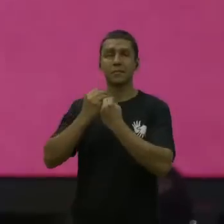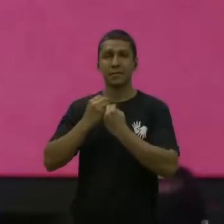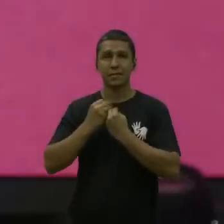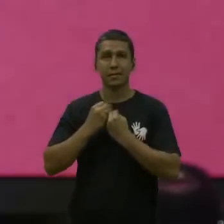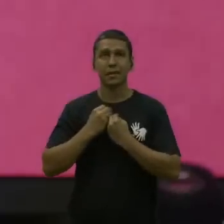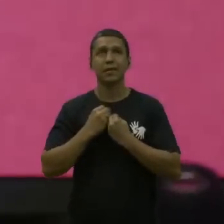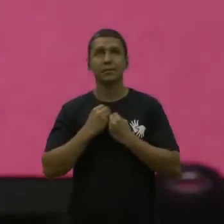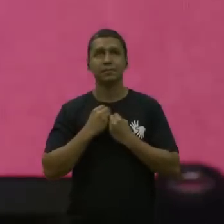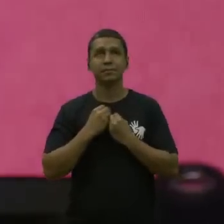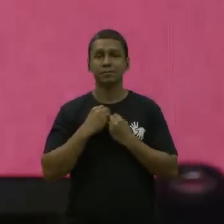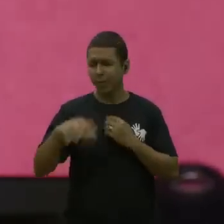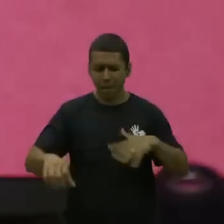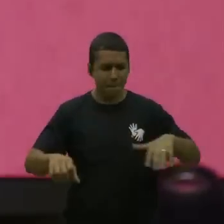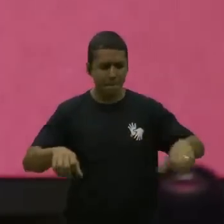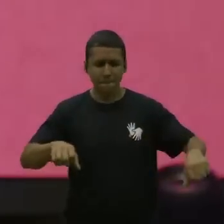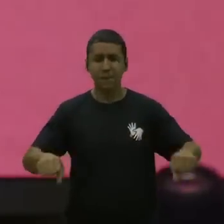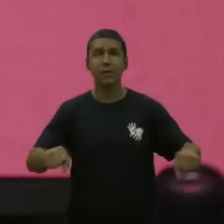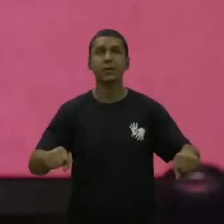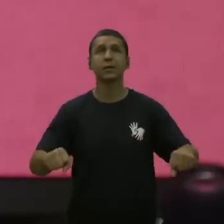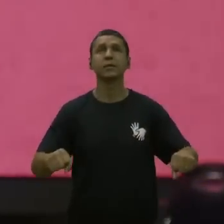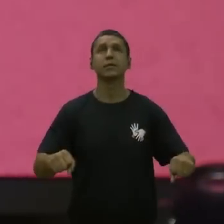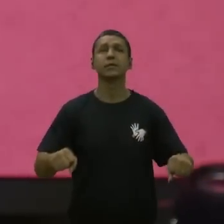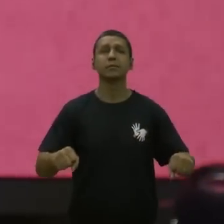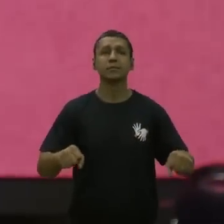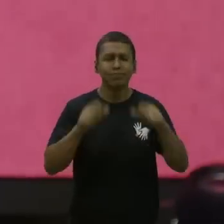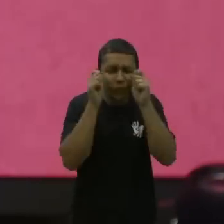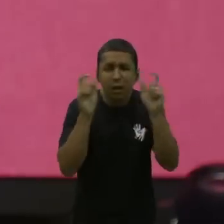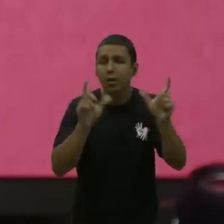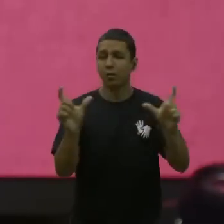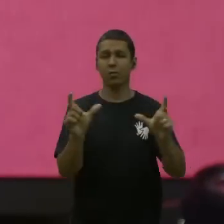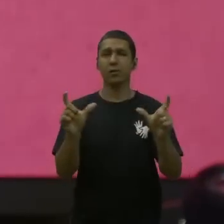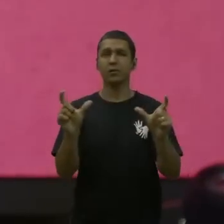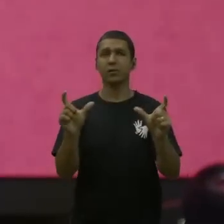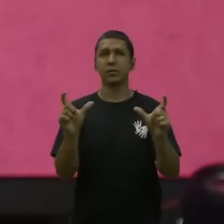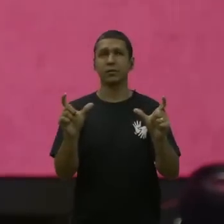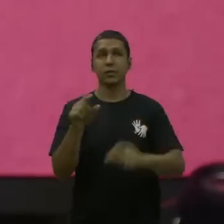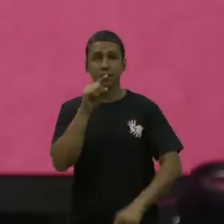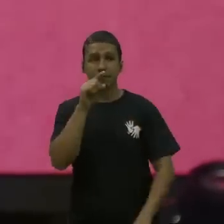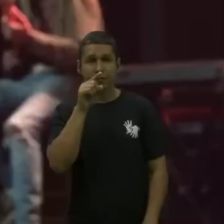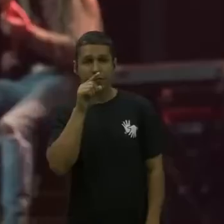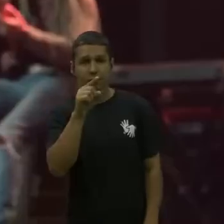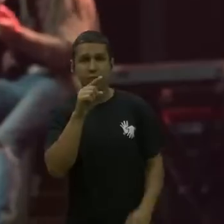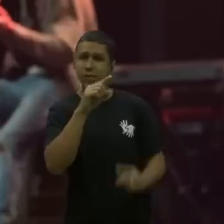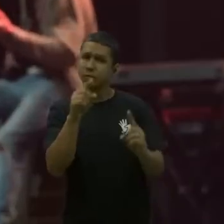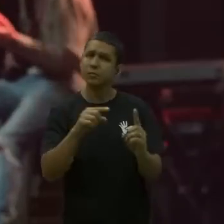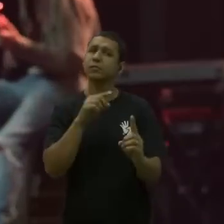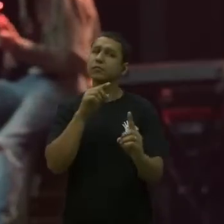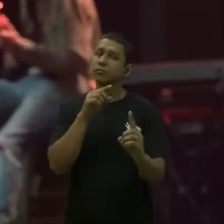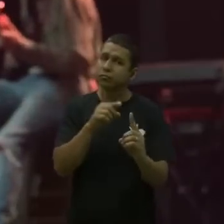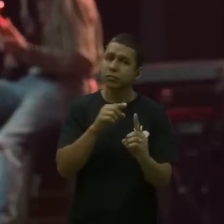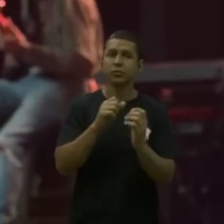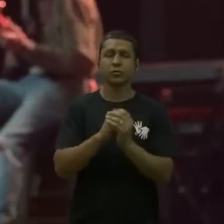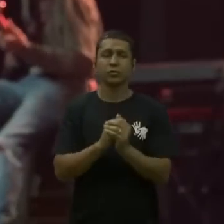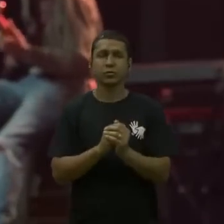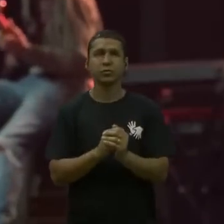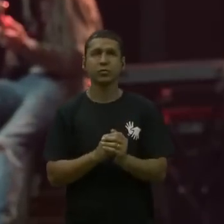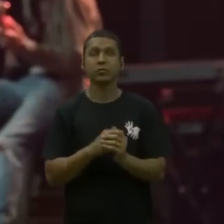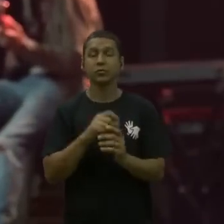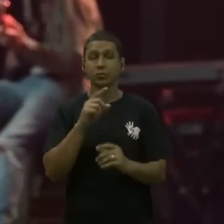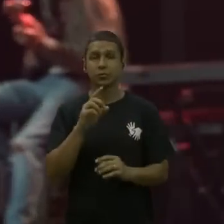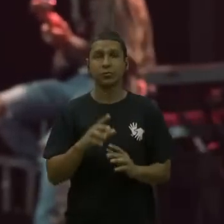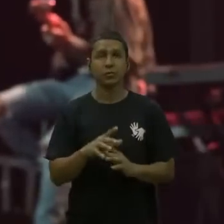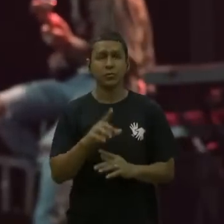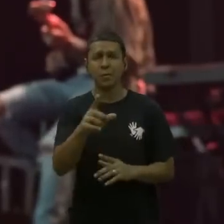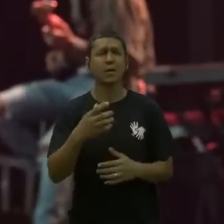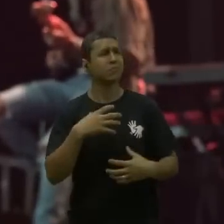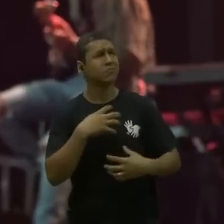Pelo amor de Deus, pega na mão de quem está do teu lado e fala para ele: acorda, você é alvo do milagre de Deus. Fala: para